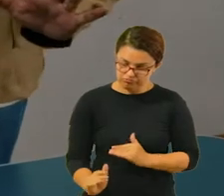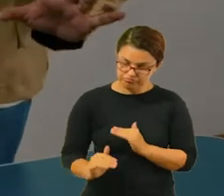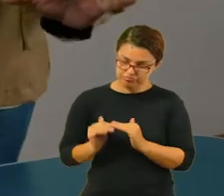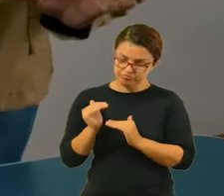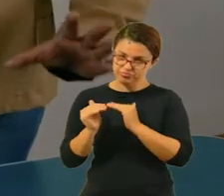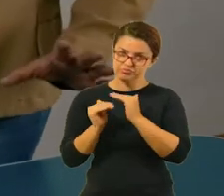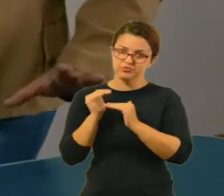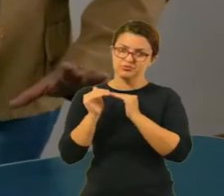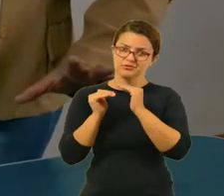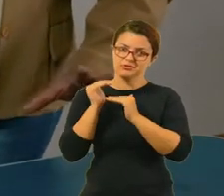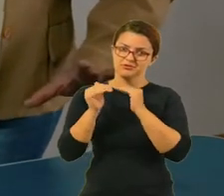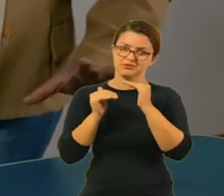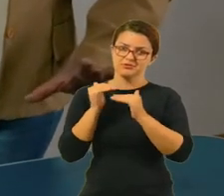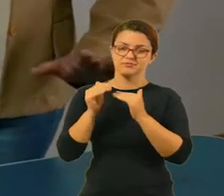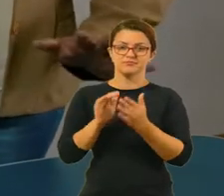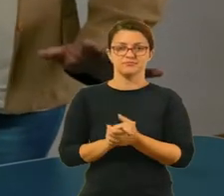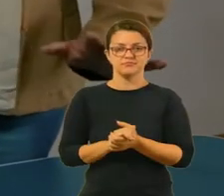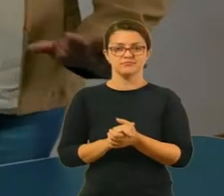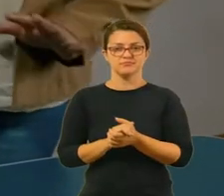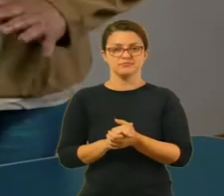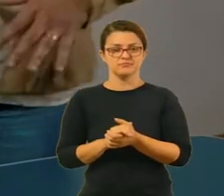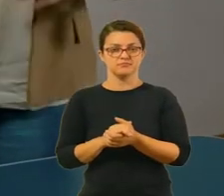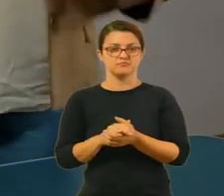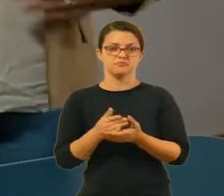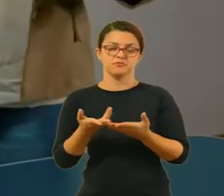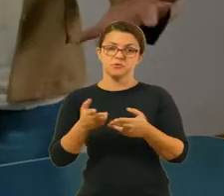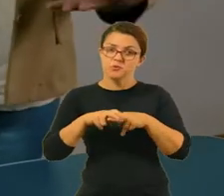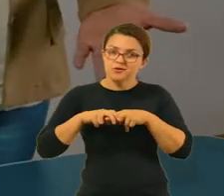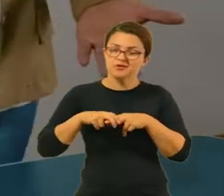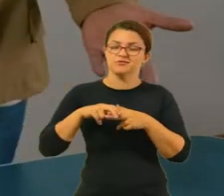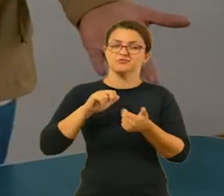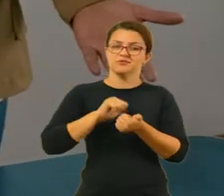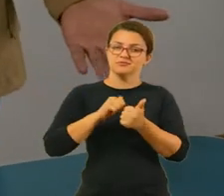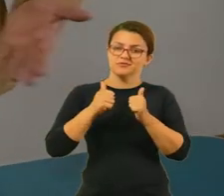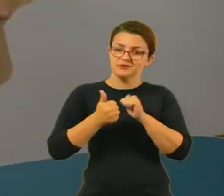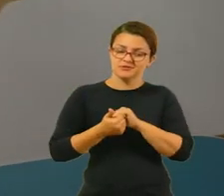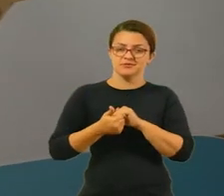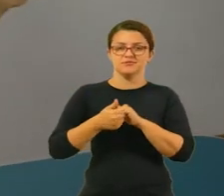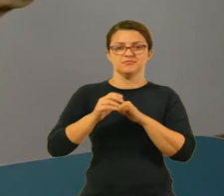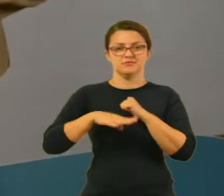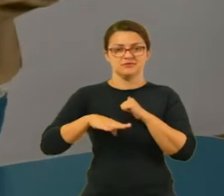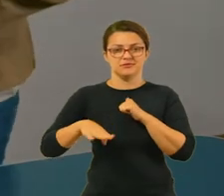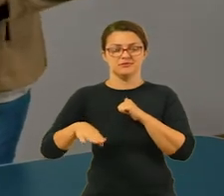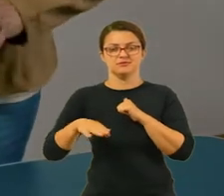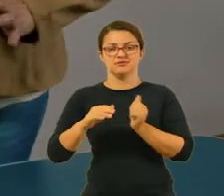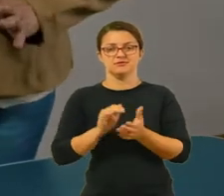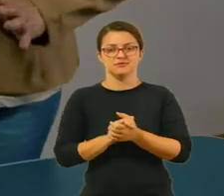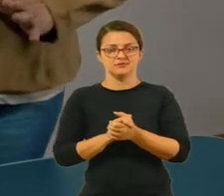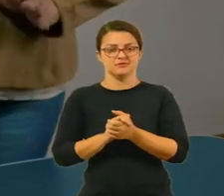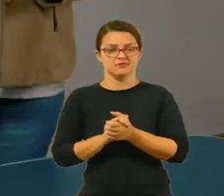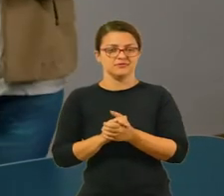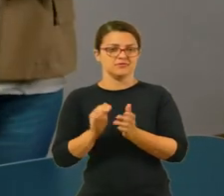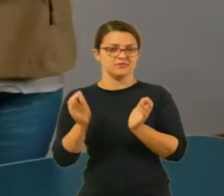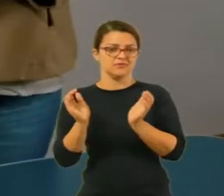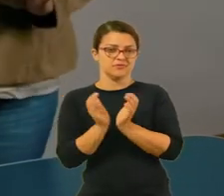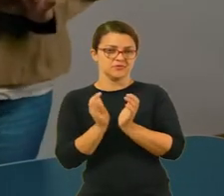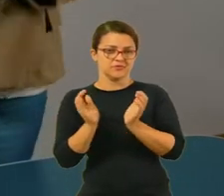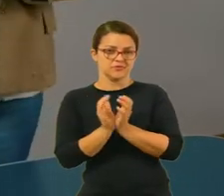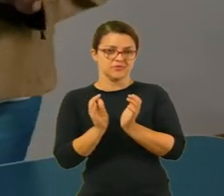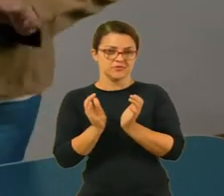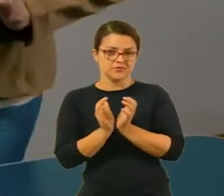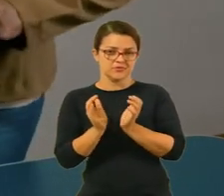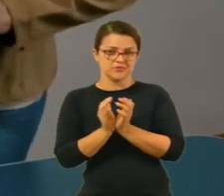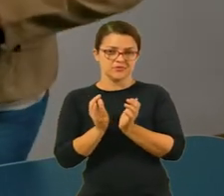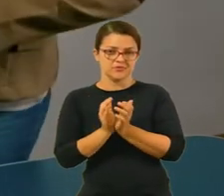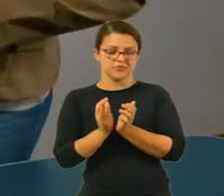desenvolvendo de acordo com aquilo que a gente espera. Então, por isso a gente não faz adaptações para crianças do pré-1 e pré-2. Continue confiando